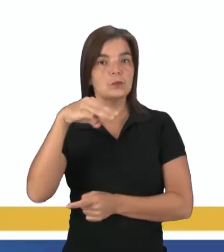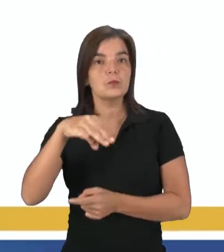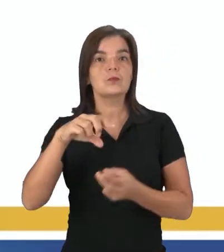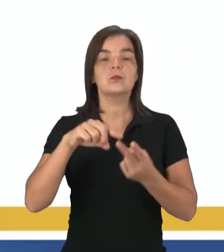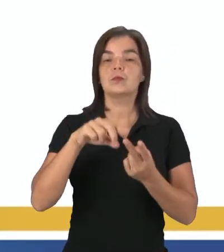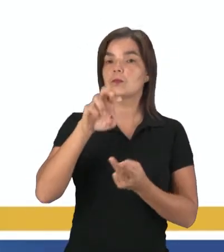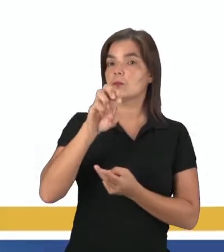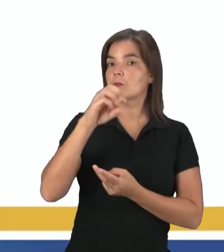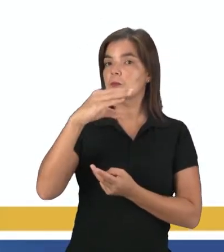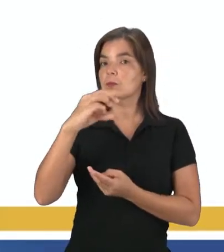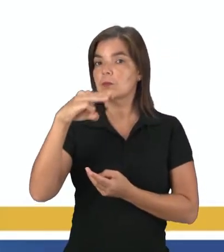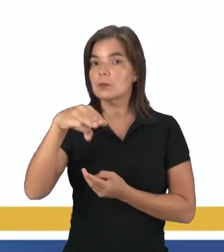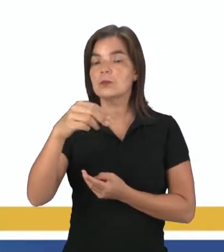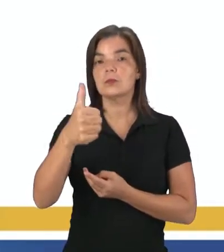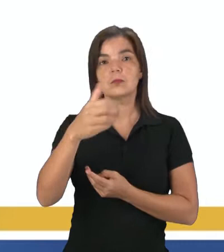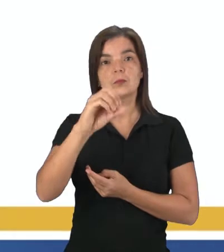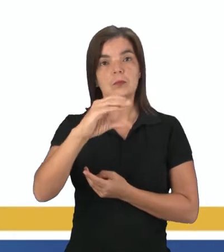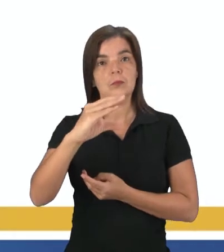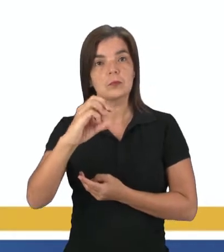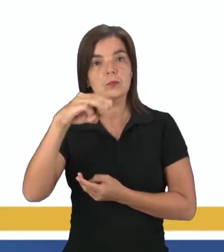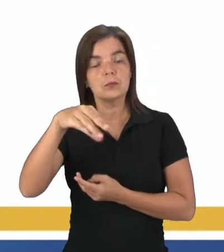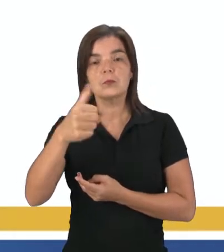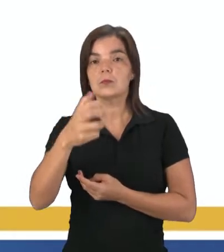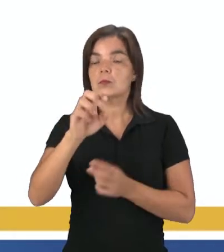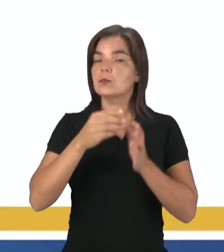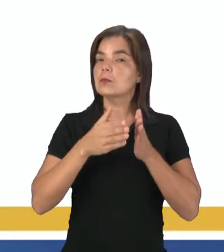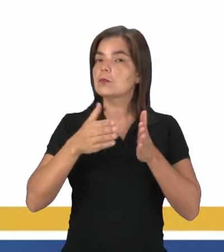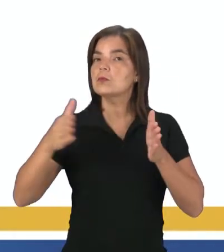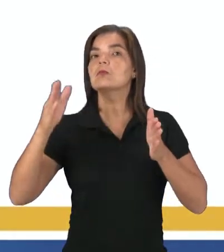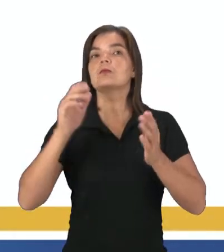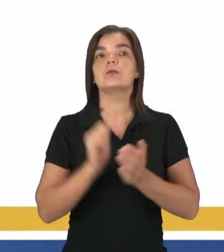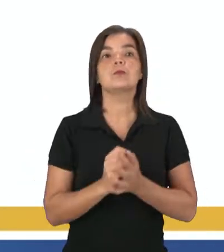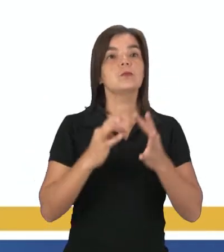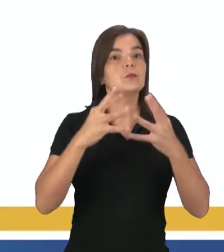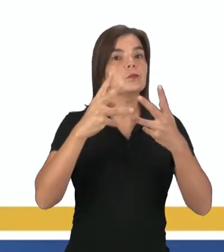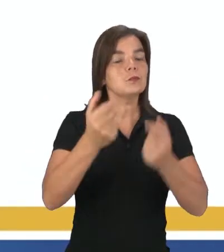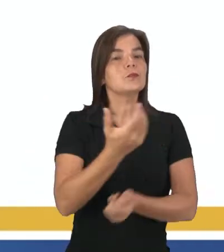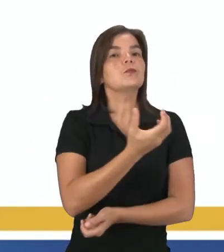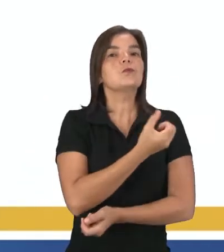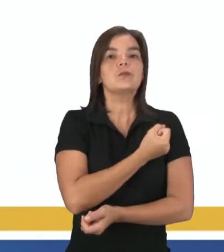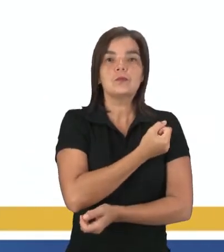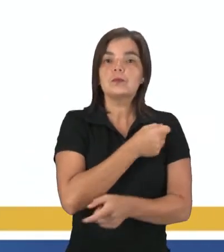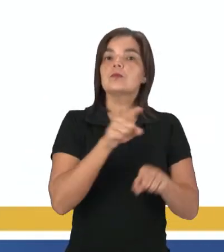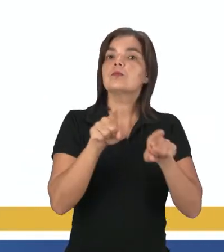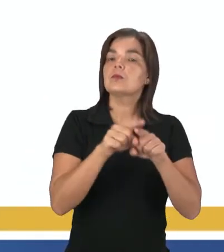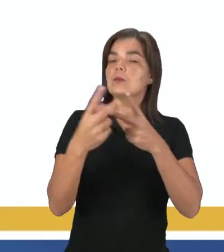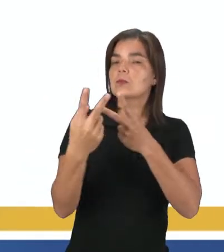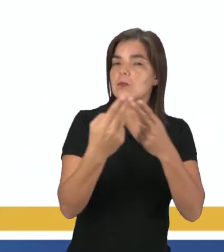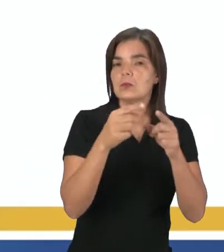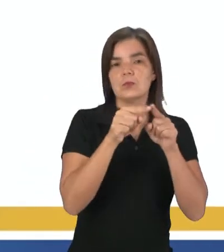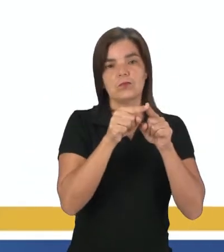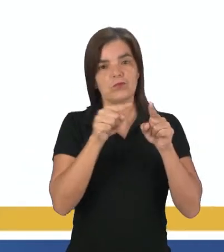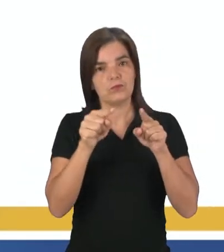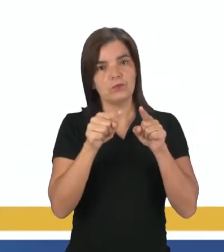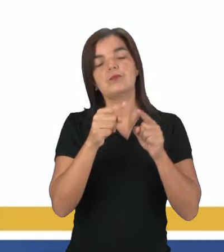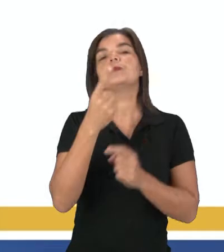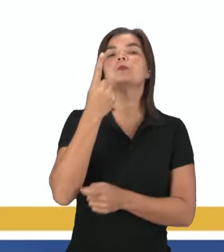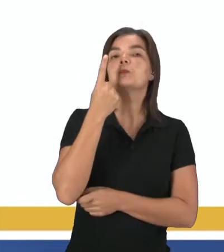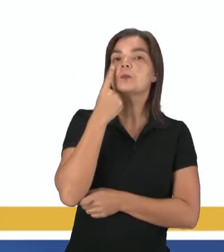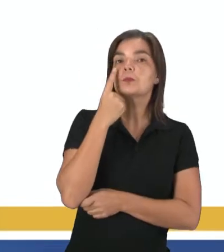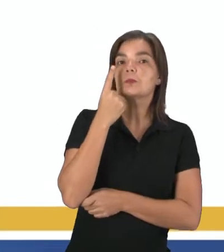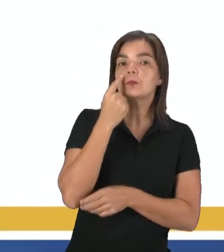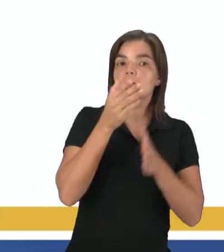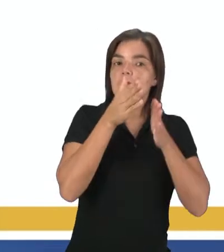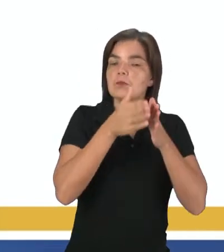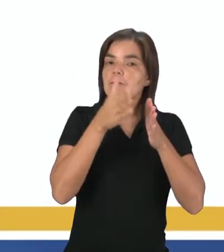5 centímetros, 10, 15, enfim. E todos os outros números devem ter a mesma distância. Observem que eu preciso